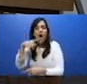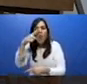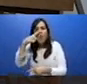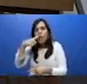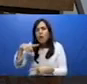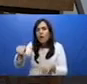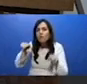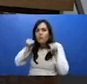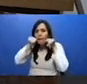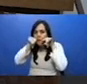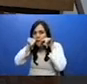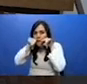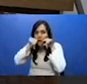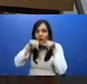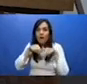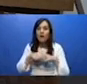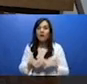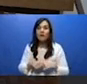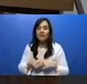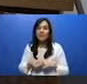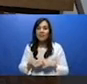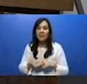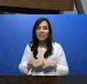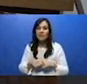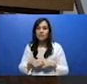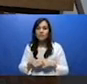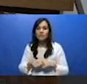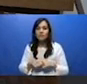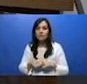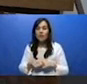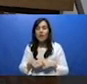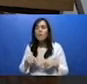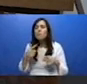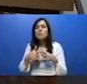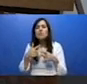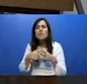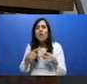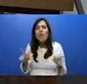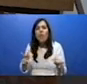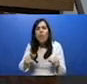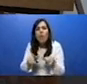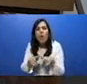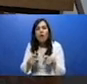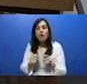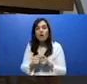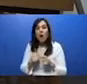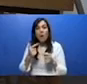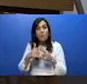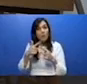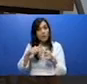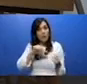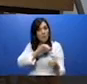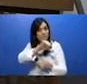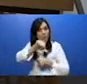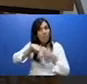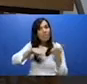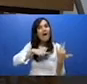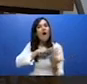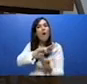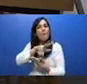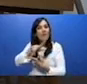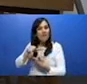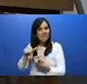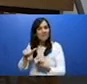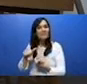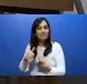tigres dentes de sabre e muitos outros animais. Sabem por quê? Porque ocorreu mudanças no nosso planeta